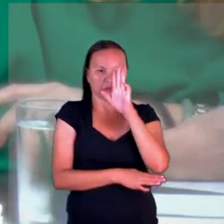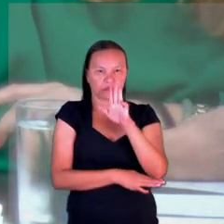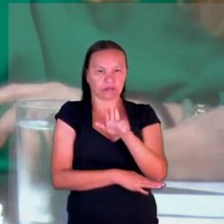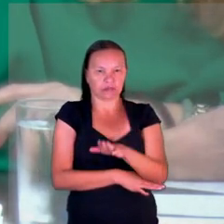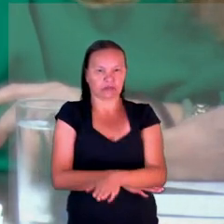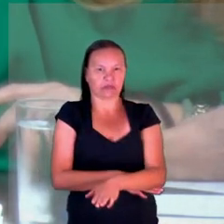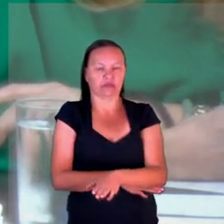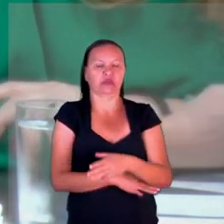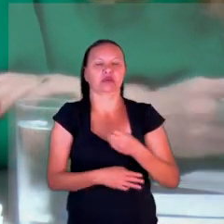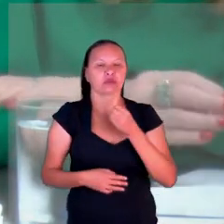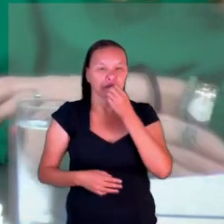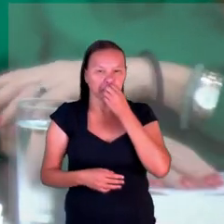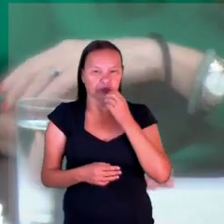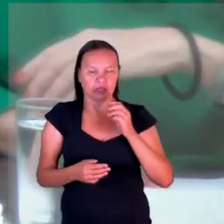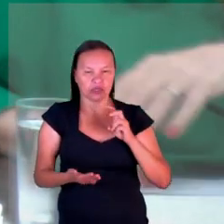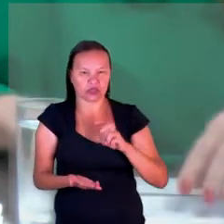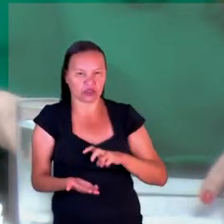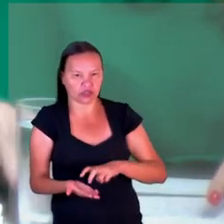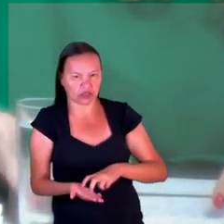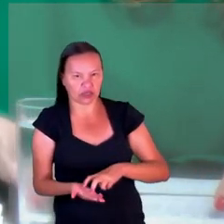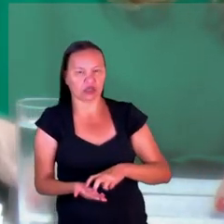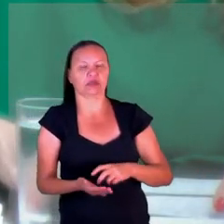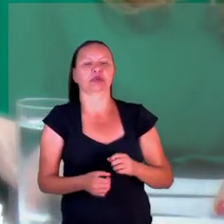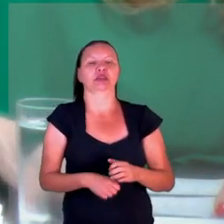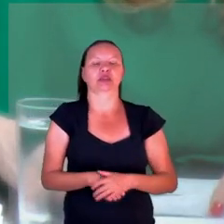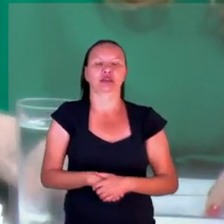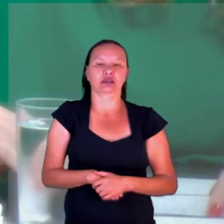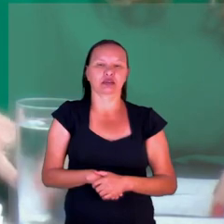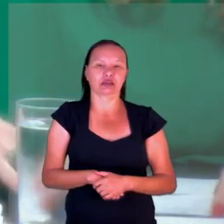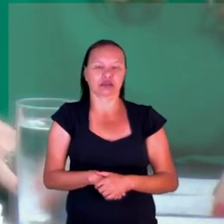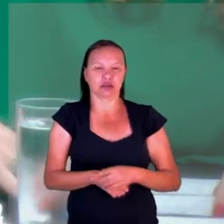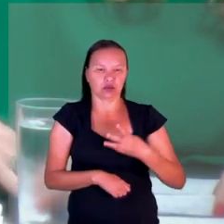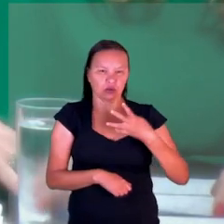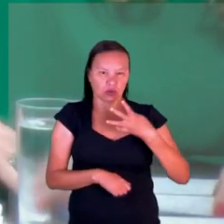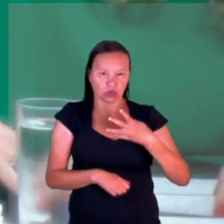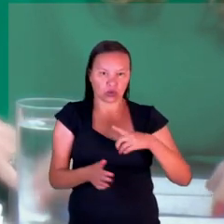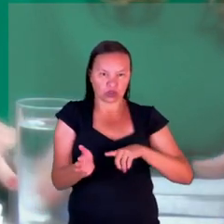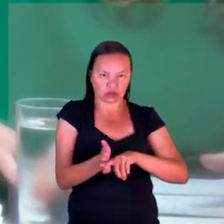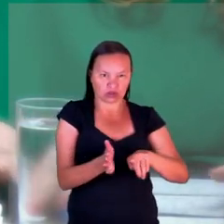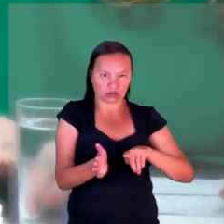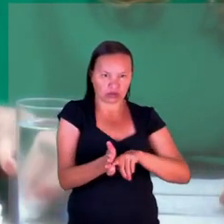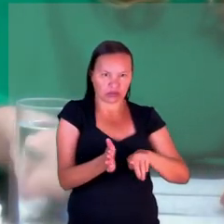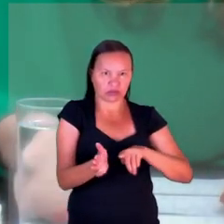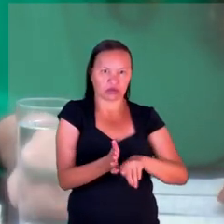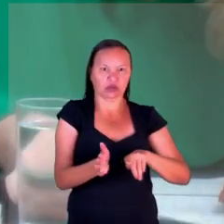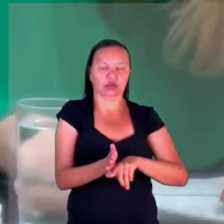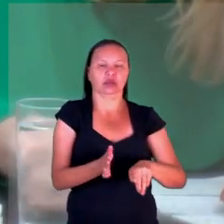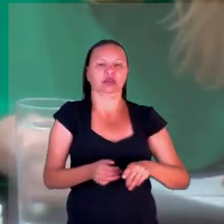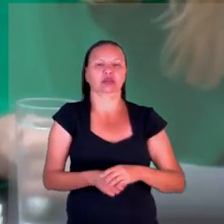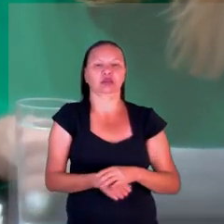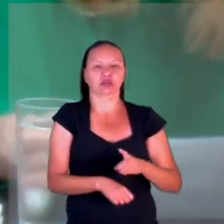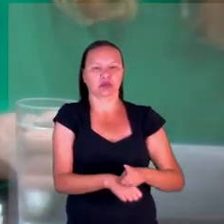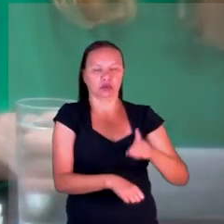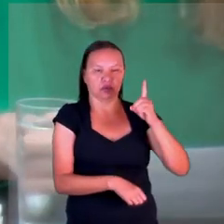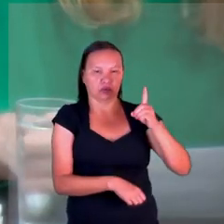nós teremos um bloco com quatro perguntas a dout Miria balestro vai